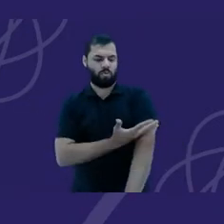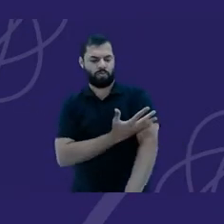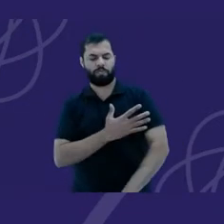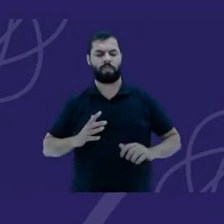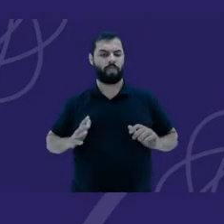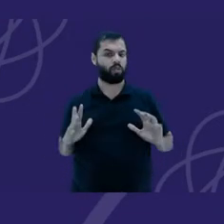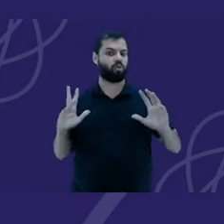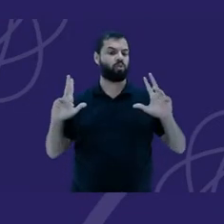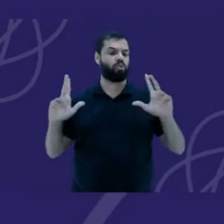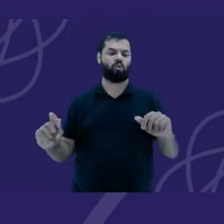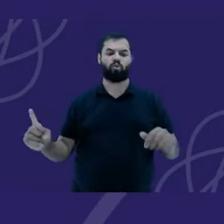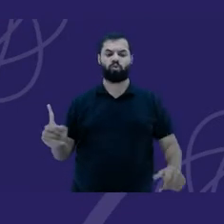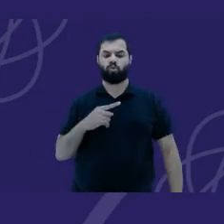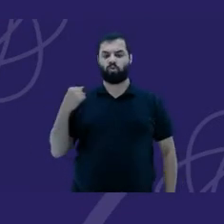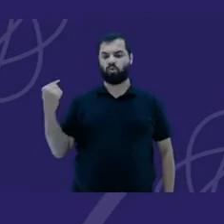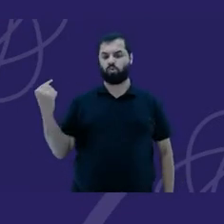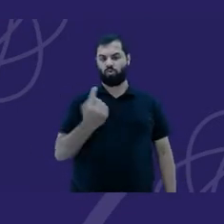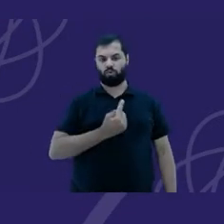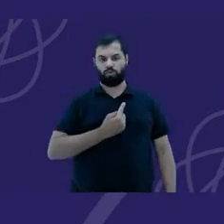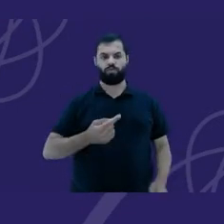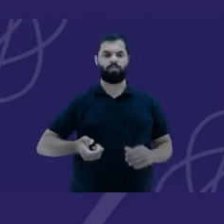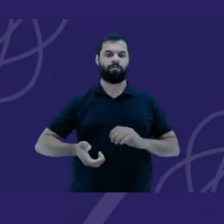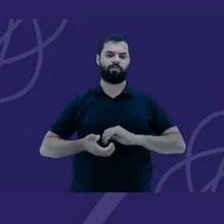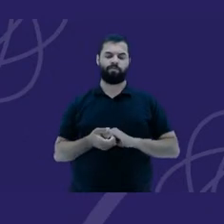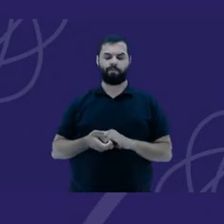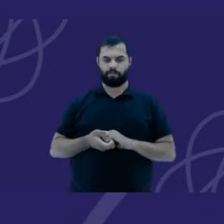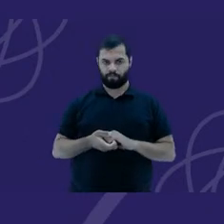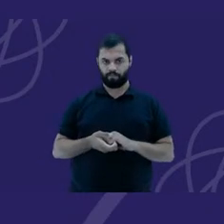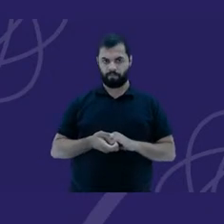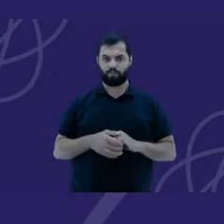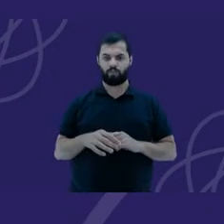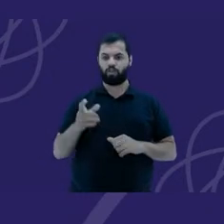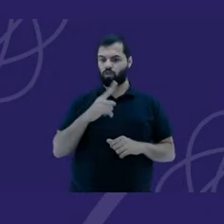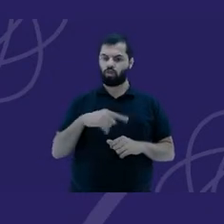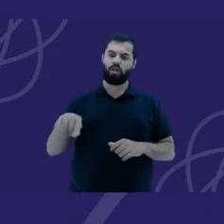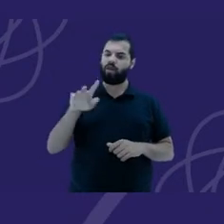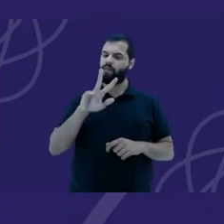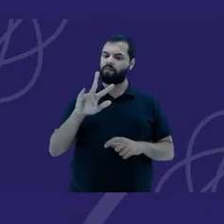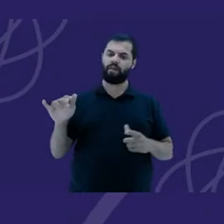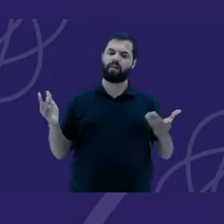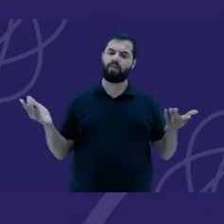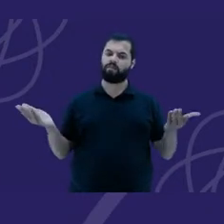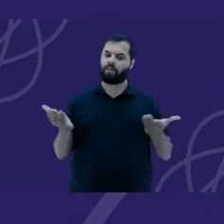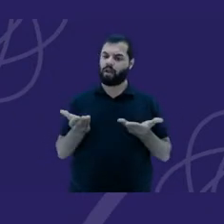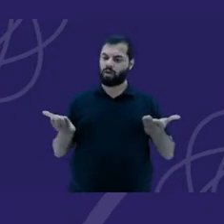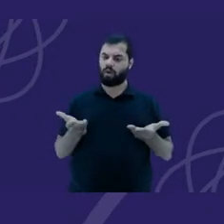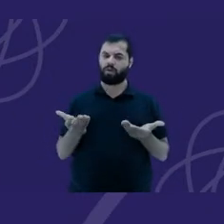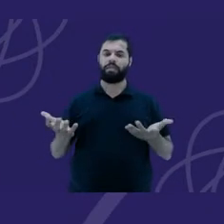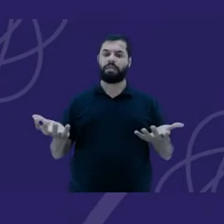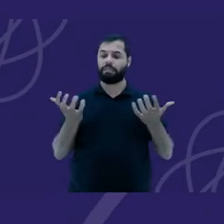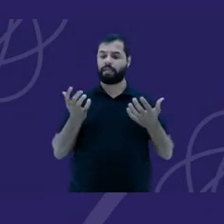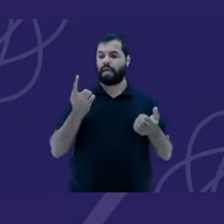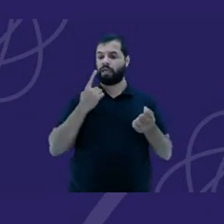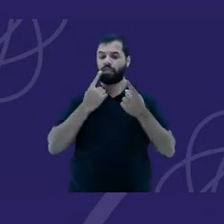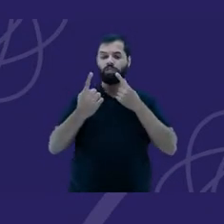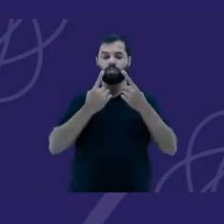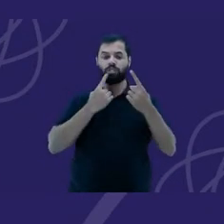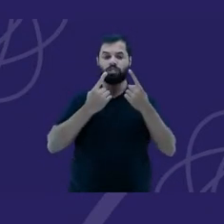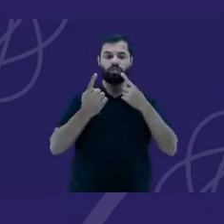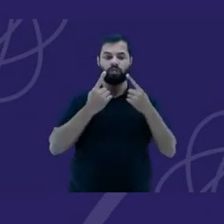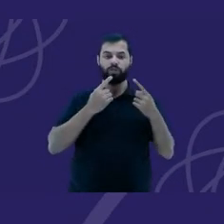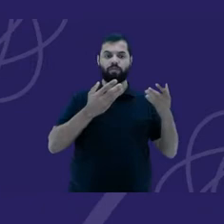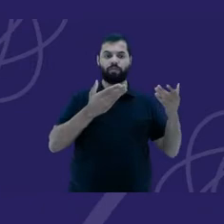nós, tá? E aí nós vamos trazer aqui, que eu não quero dialogar muito, Alan Rocha,